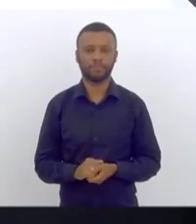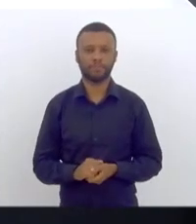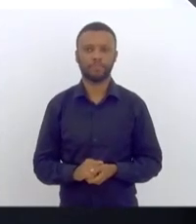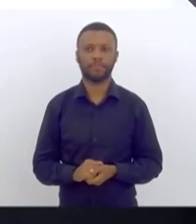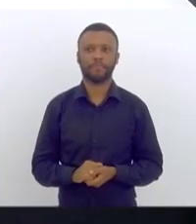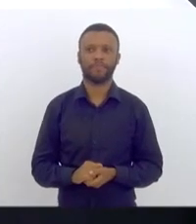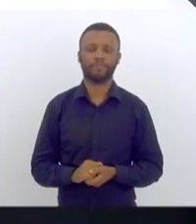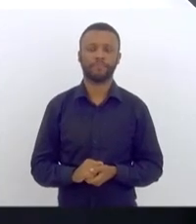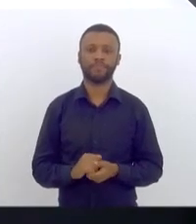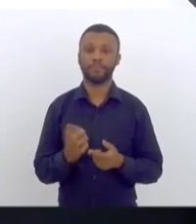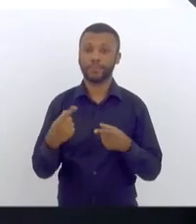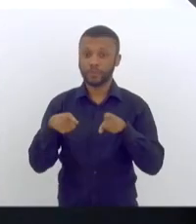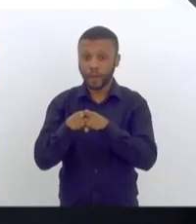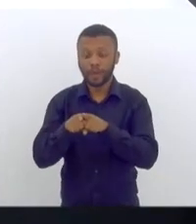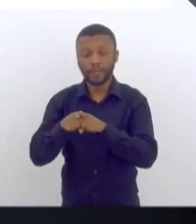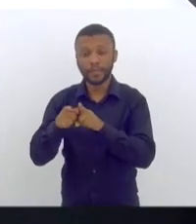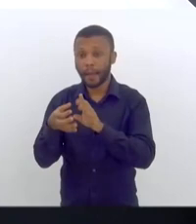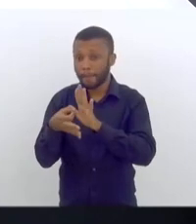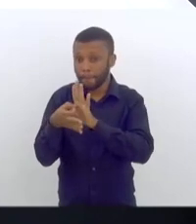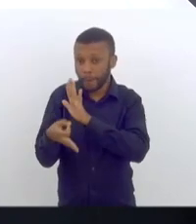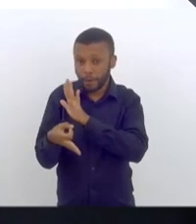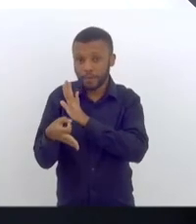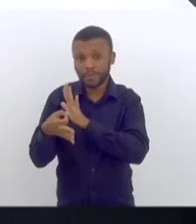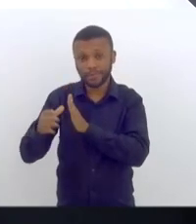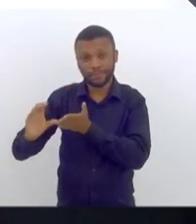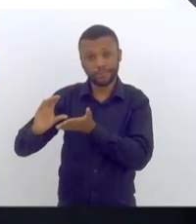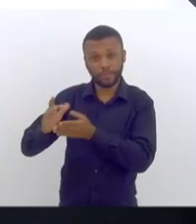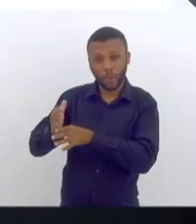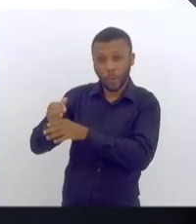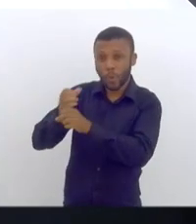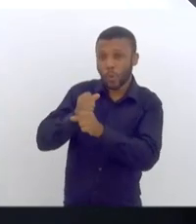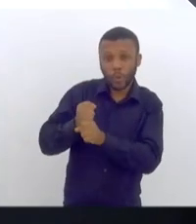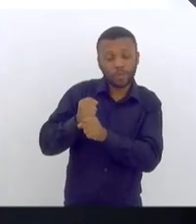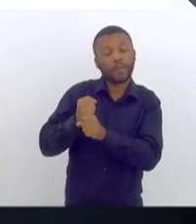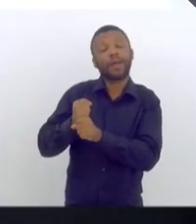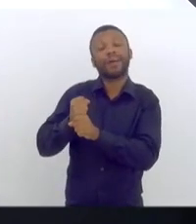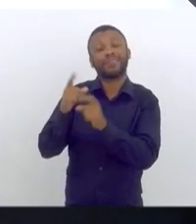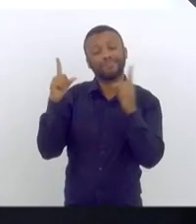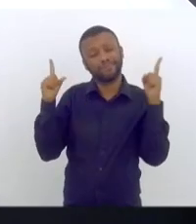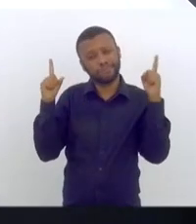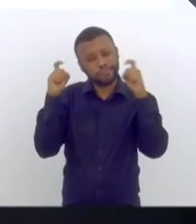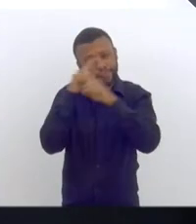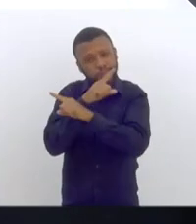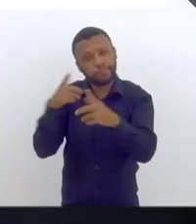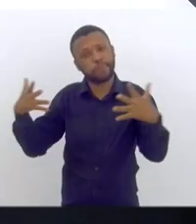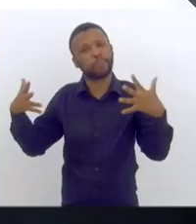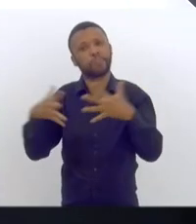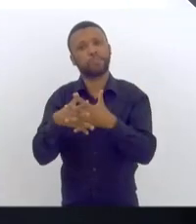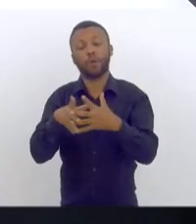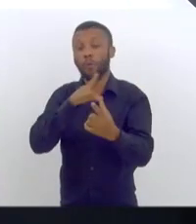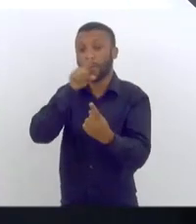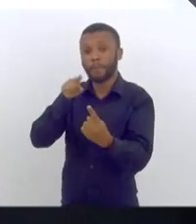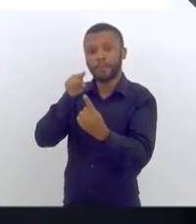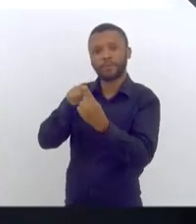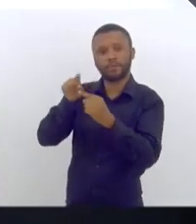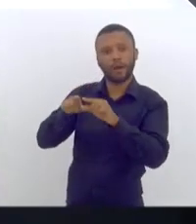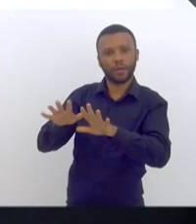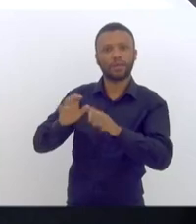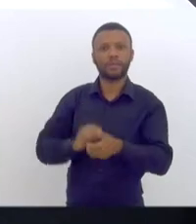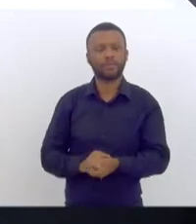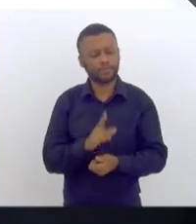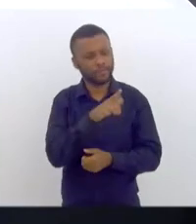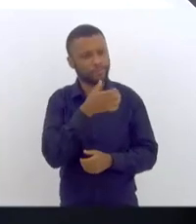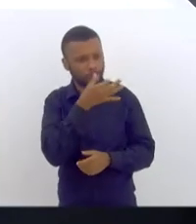como essa emenda porque metas de renda é mais difícil ainda né porque o objetivo seria essa o